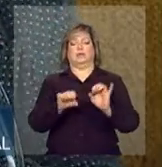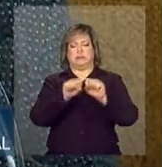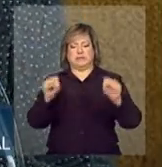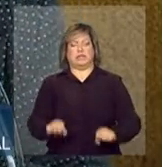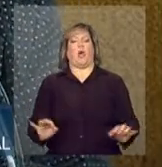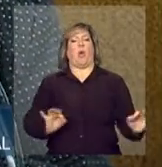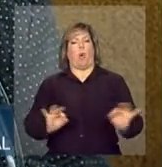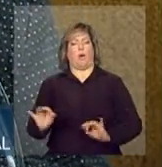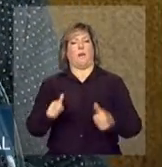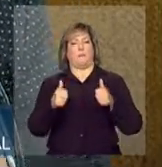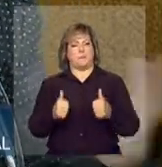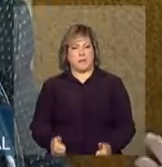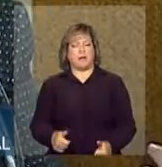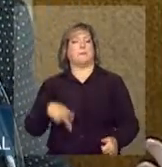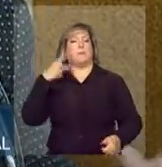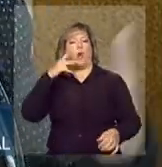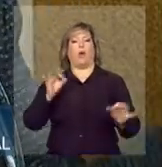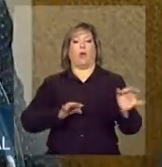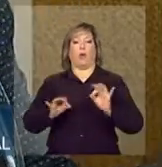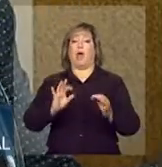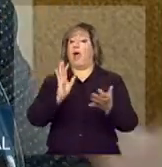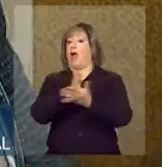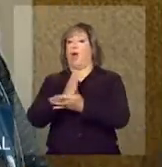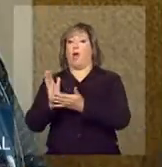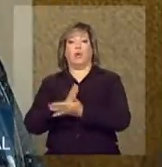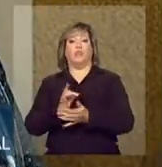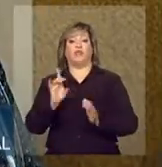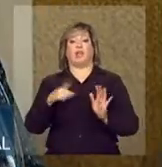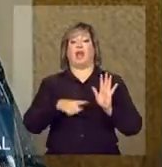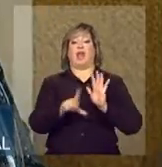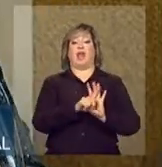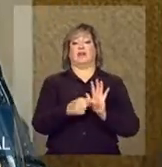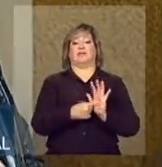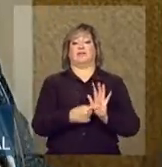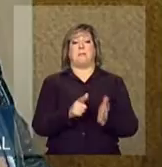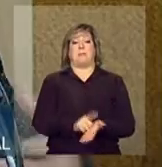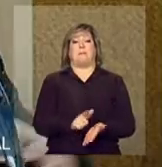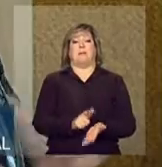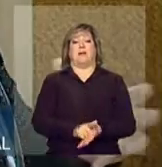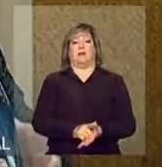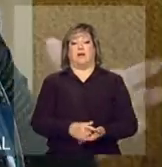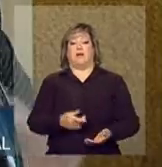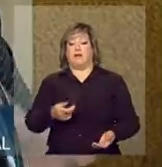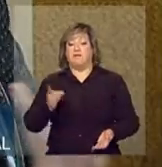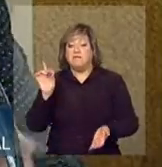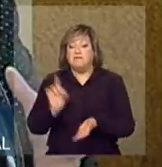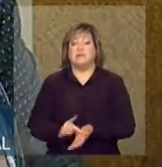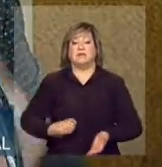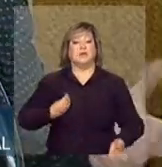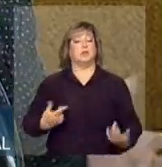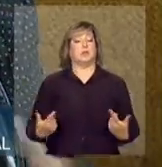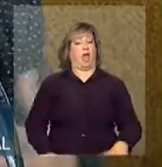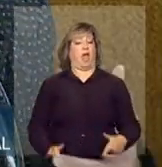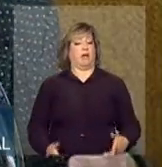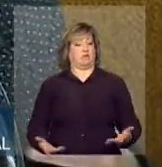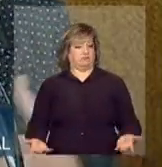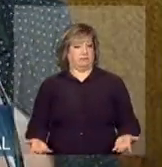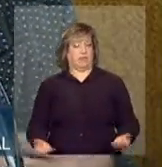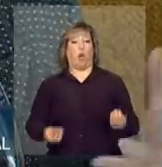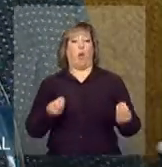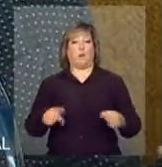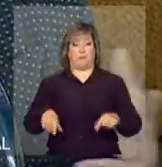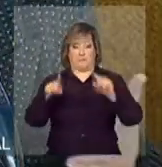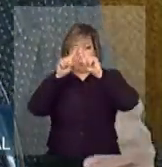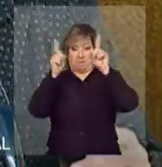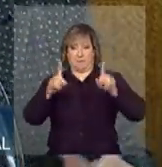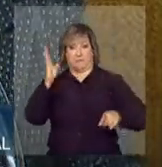organizado e a política está organizada, em outros, você só tem legislação, não tem a política acontecendo. Então, como a gente consegue, num país